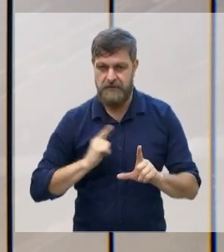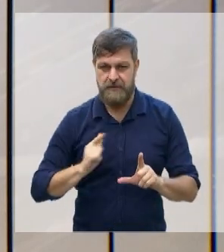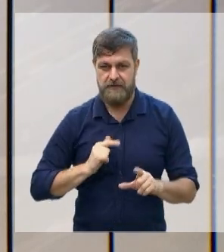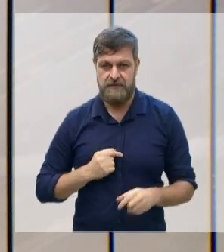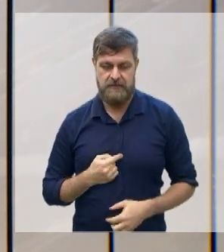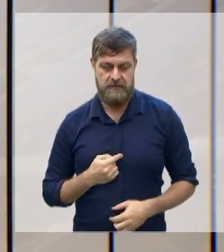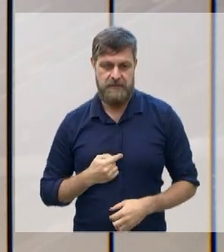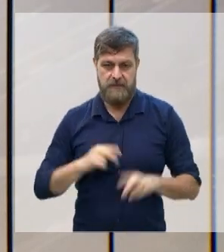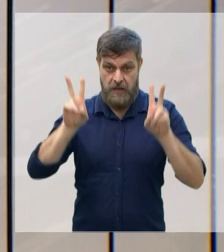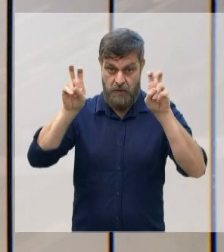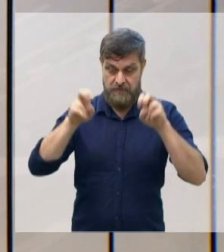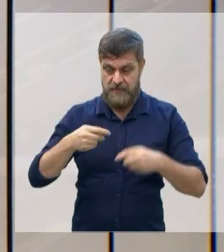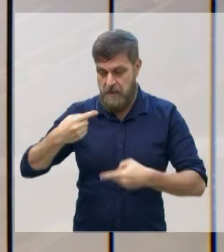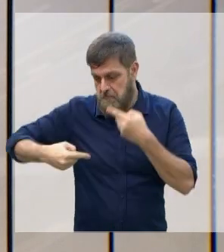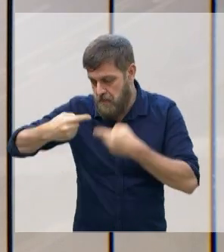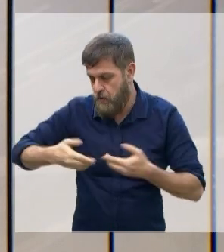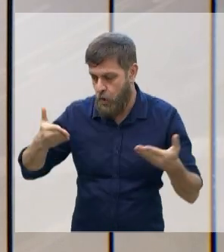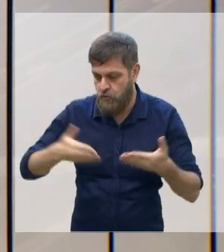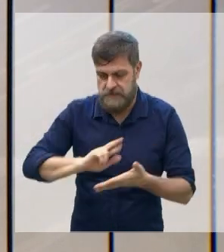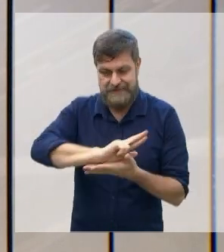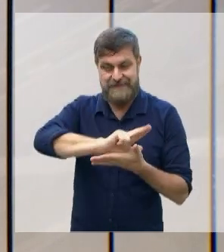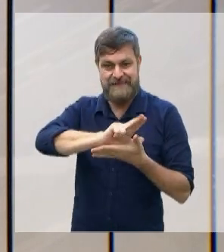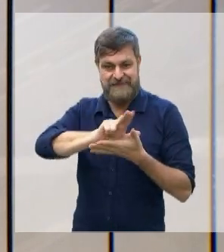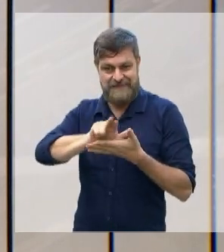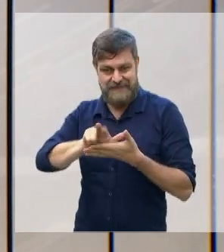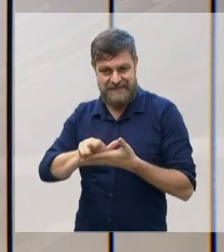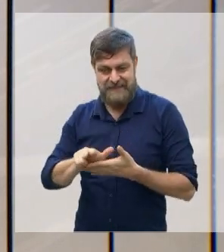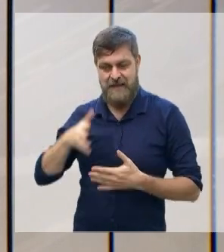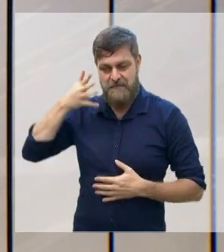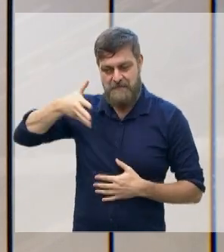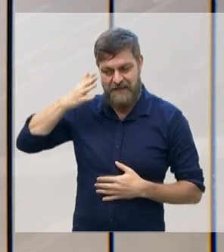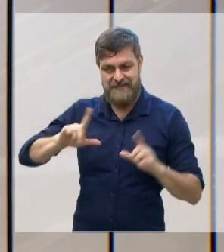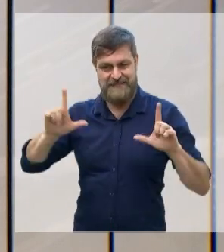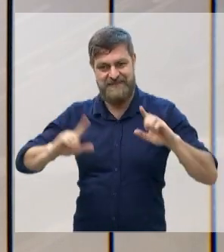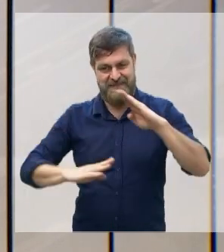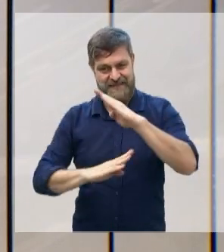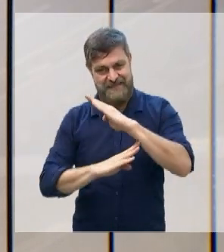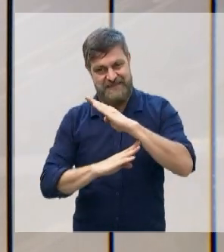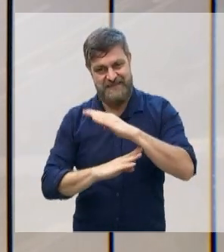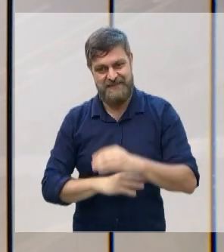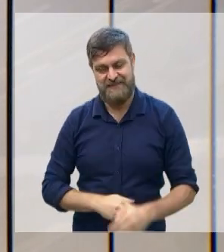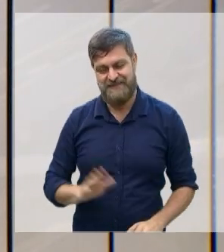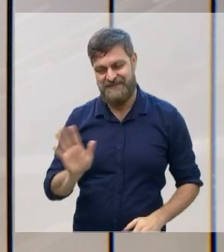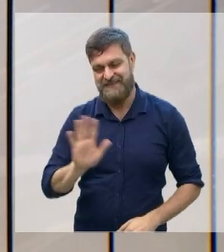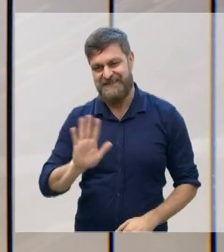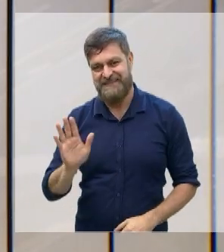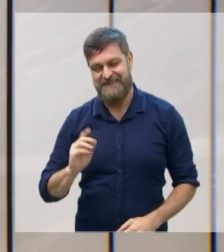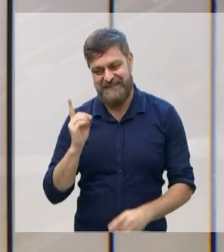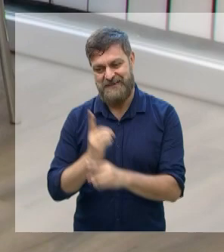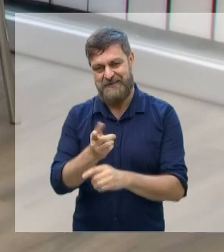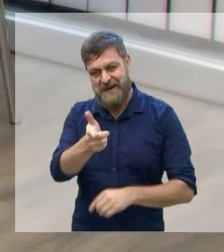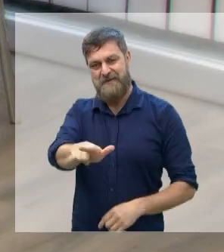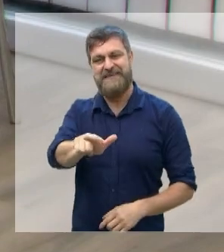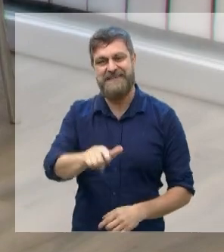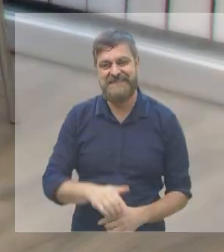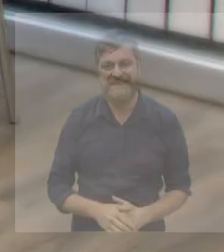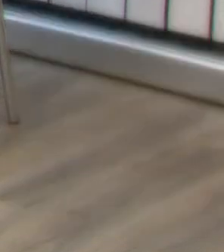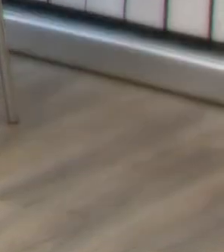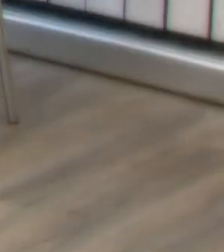tanto este tema quanto tantos outros que nós discutimos aqui na tv câmara campinas e até o próximo programa